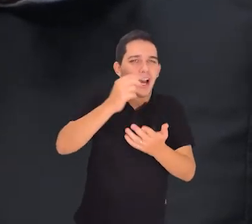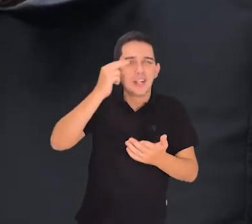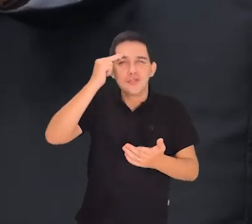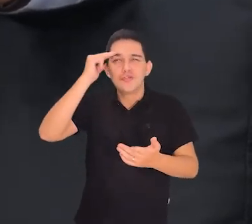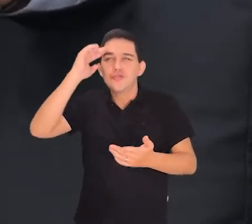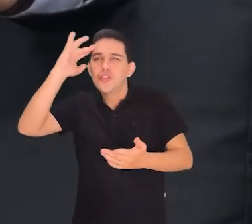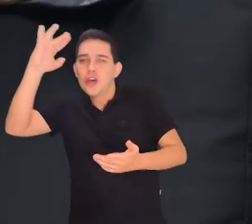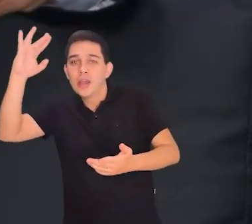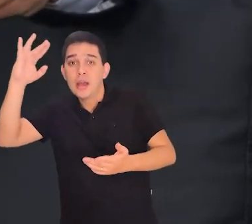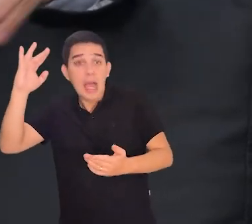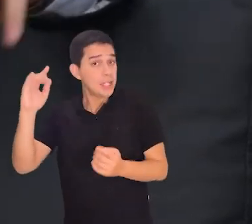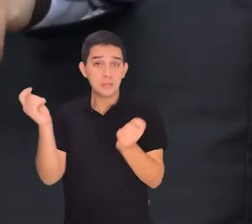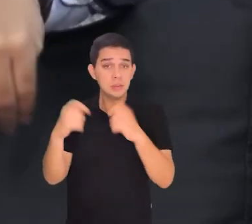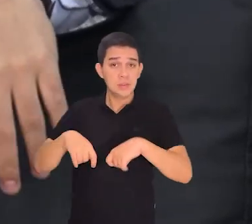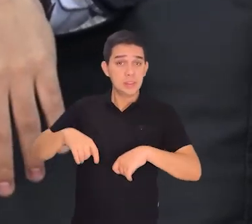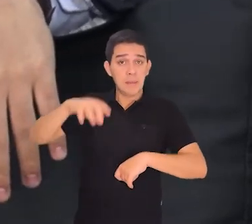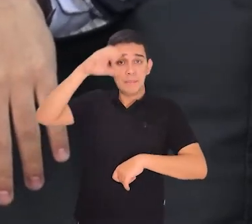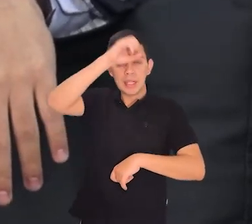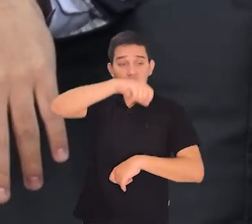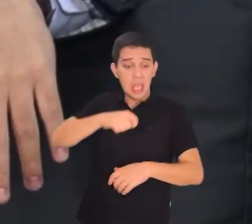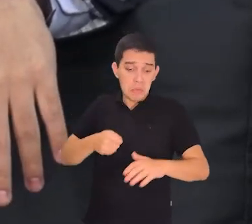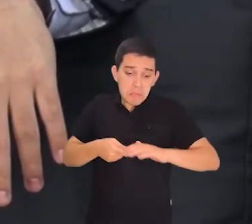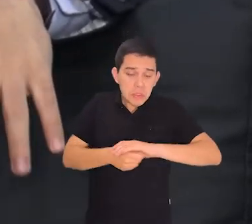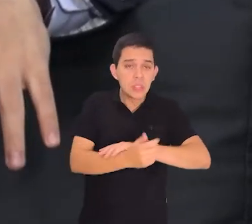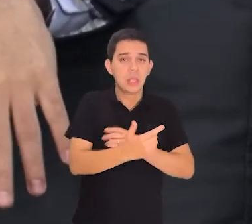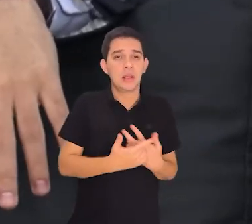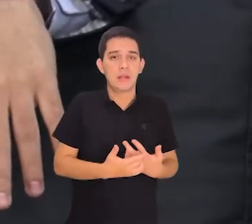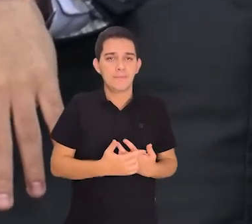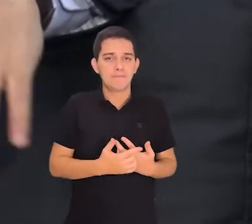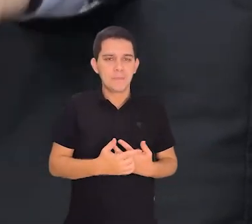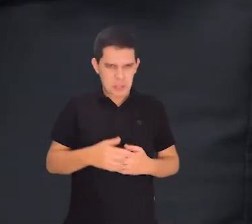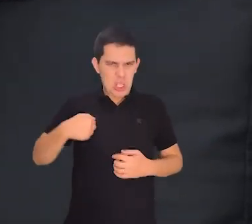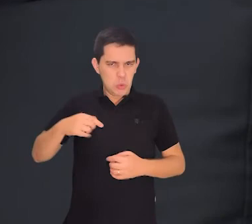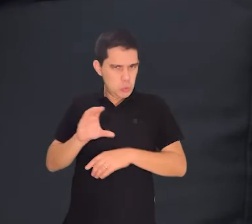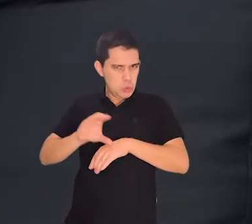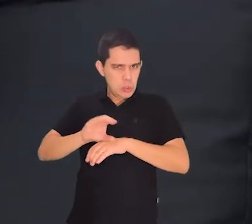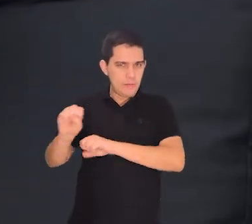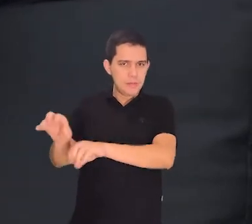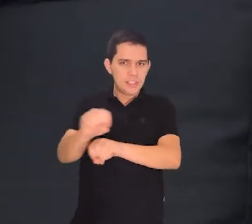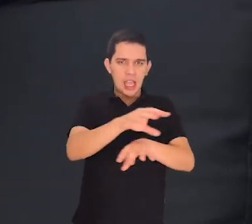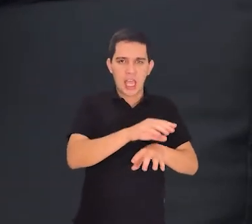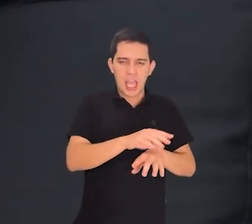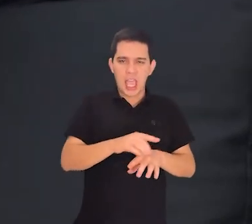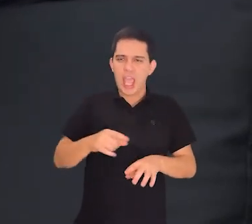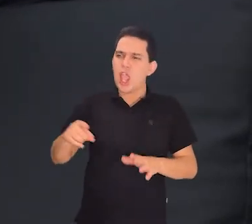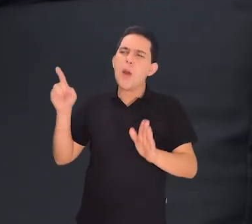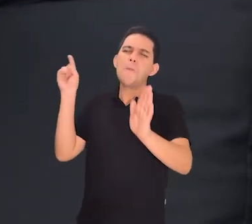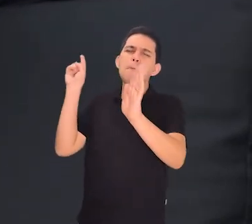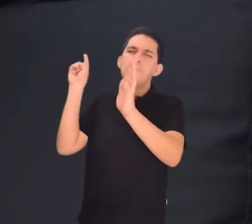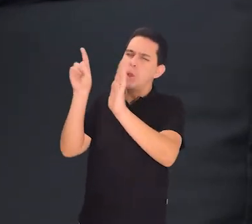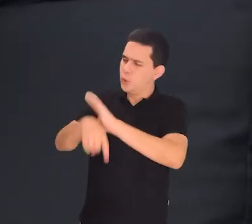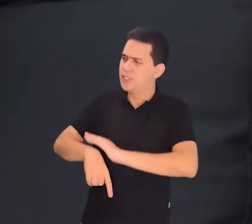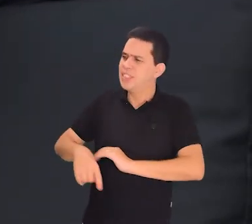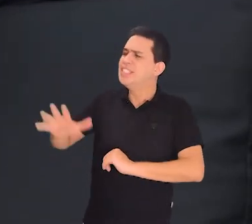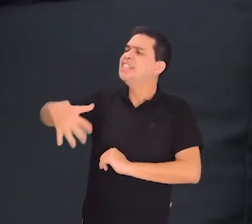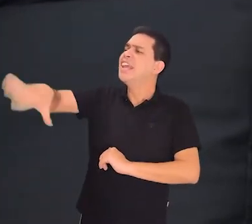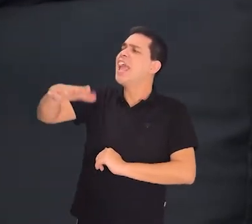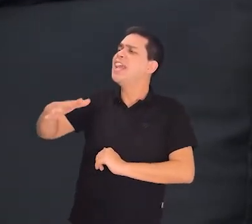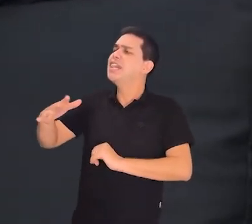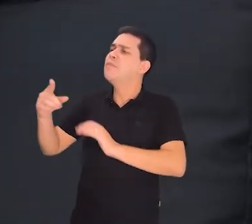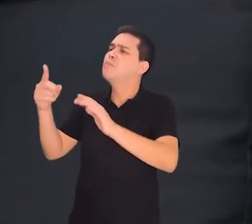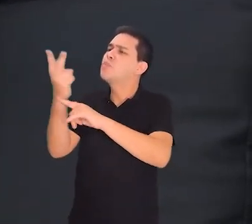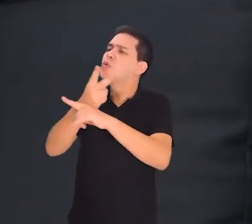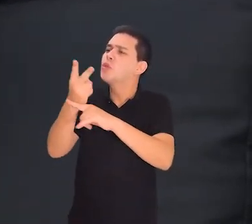a aprender a investir. Quando eu vou dar palestra, por exemplo, eu pergunto assim para as pessoas, quem aqui já procurou algum conteúdo na internet sobre investimento?